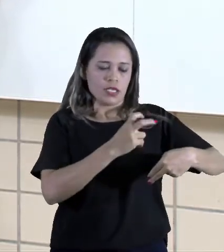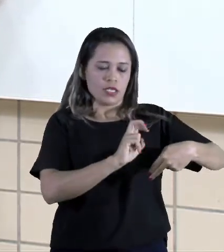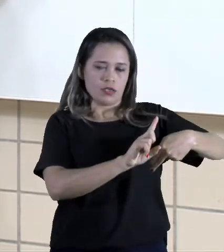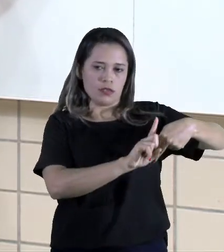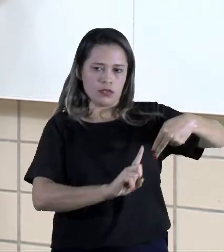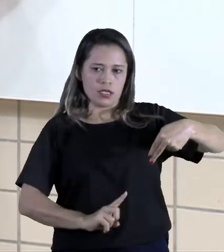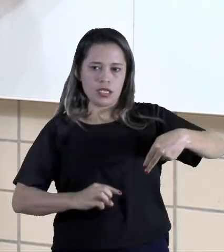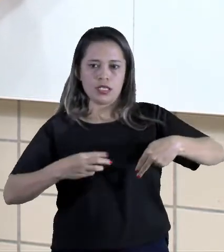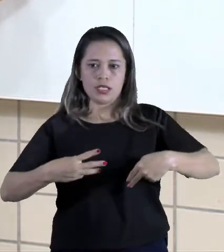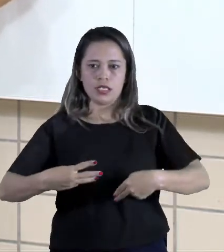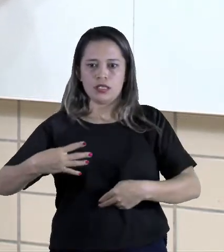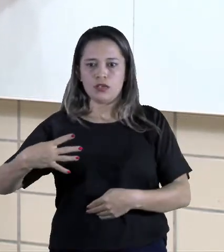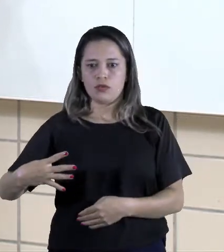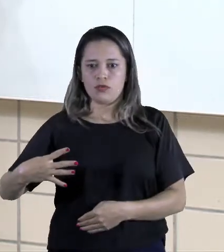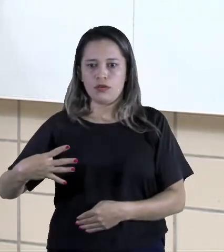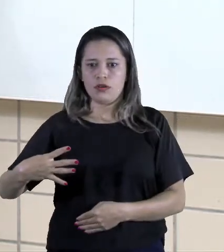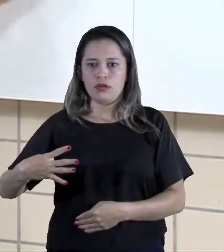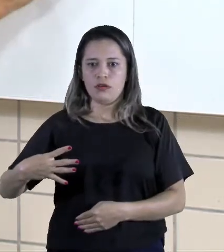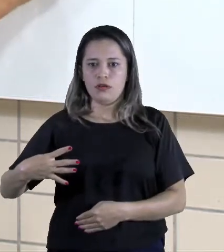e